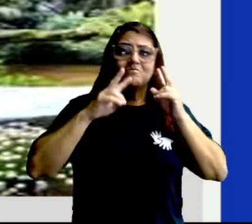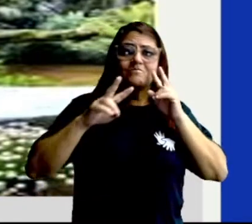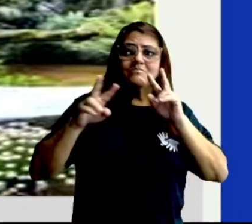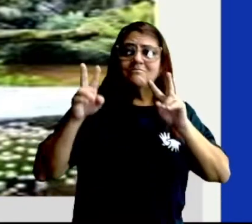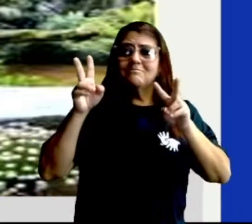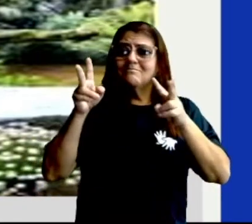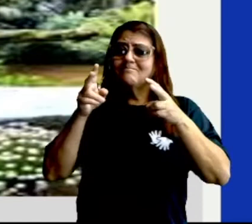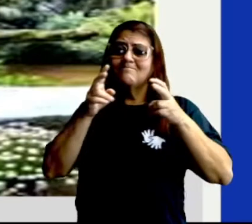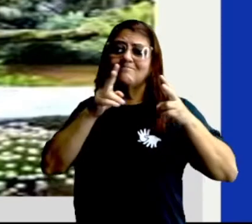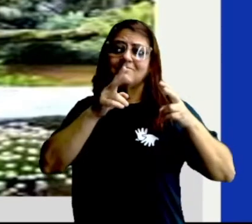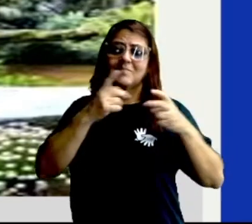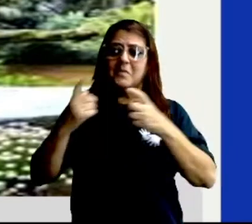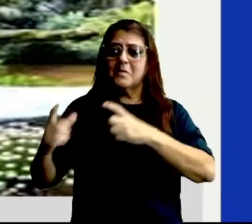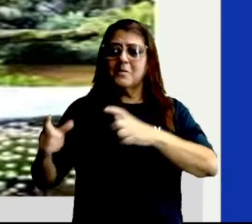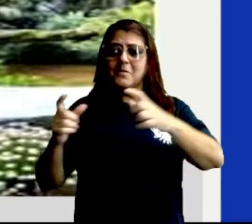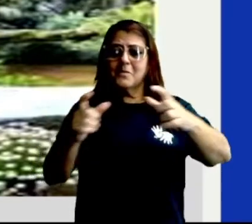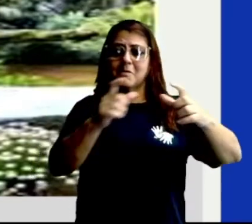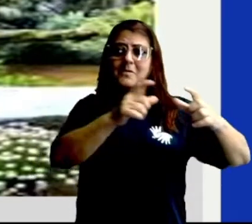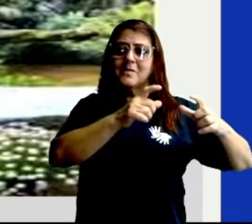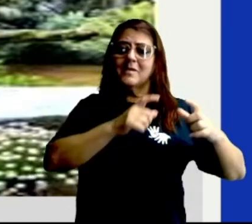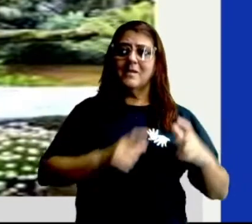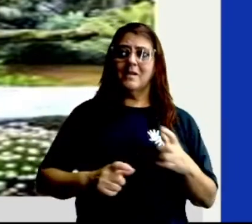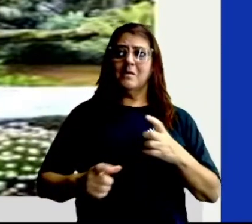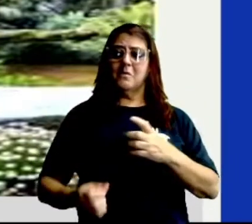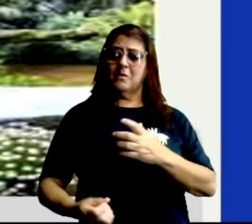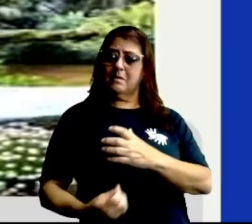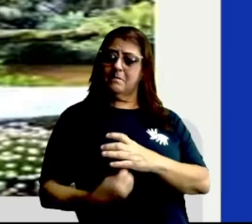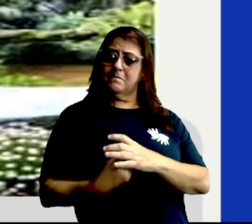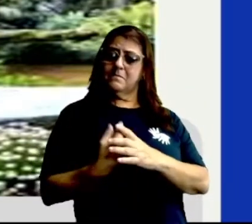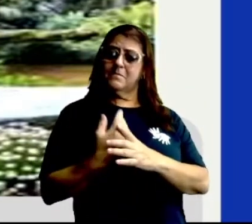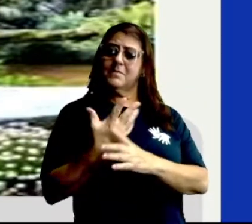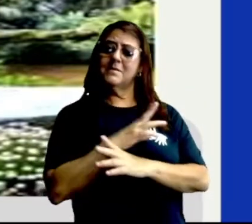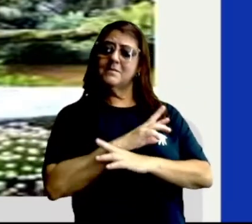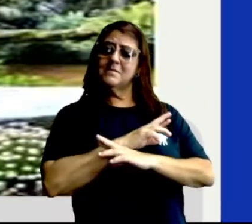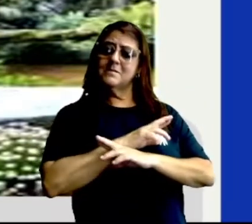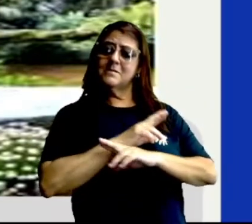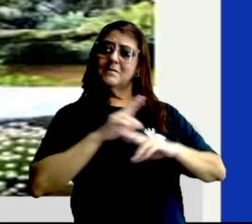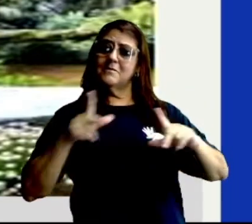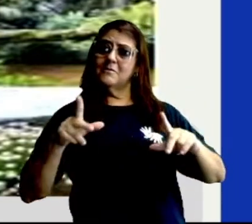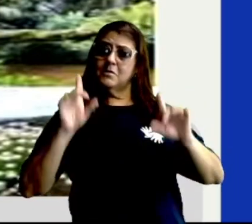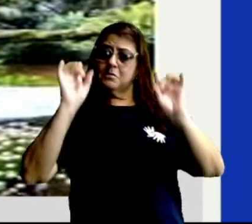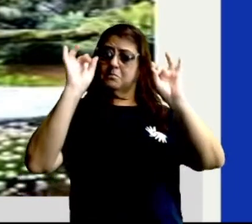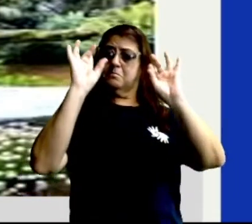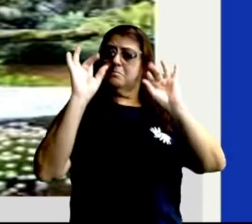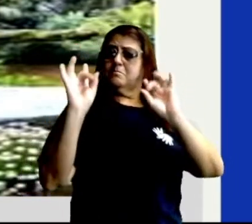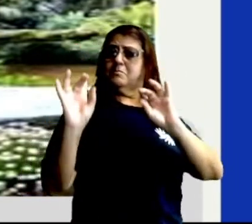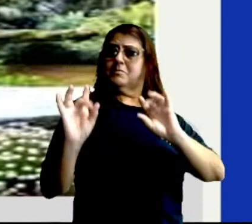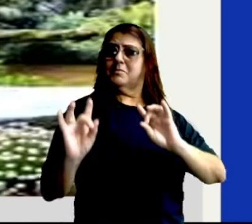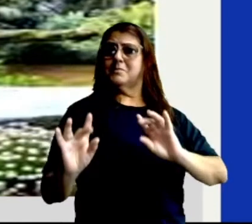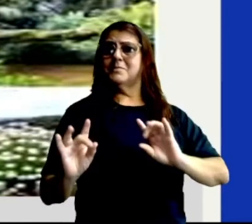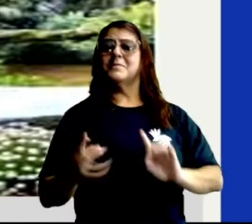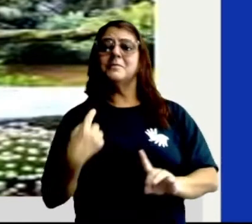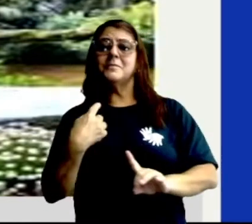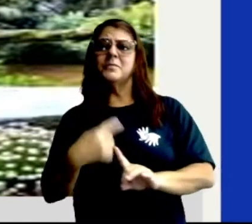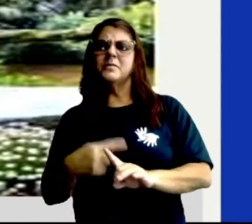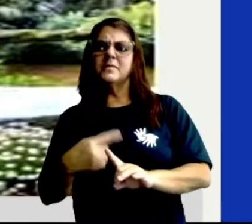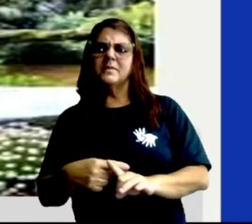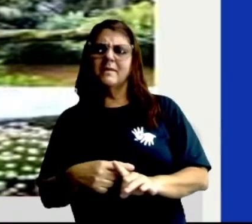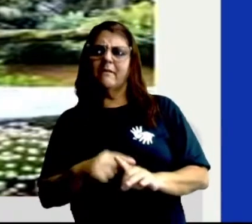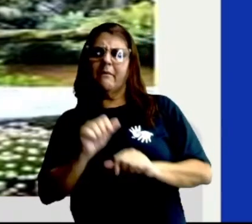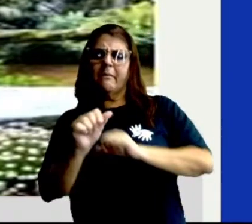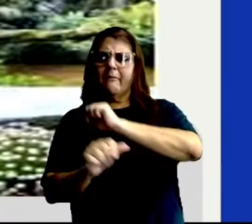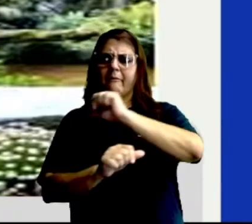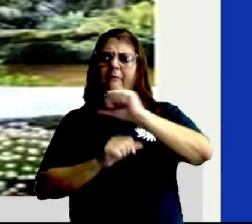região do nosso país uma Flora muito diferente muito específicas é porque isso muda